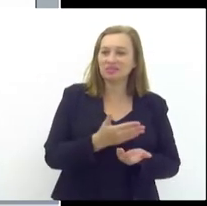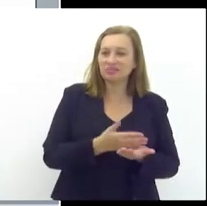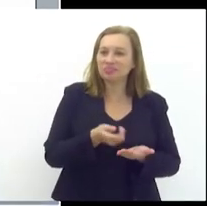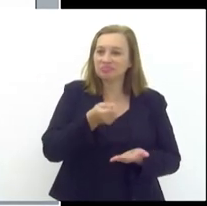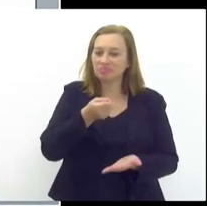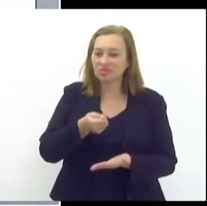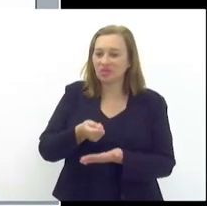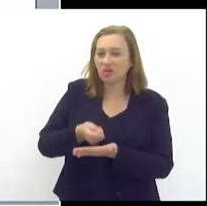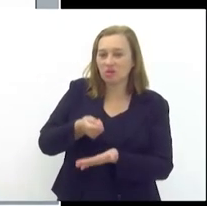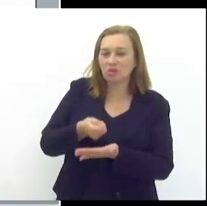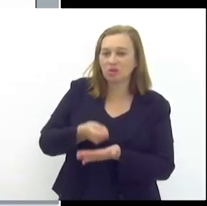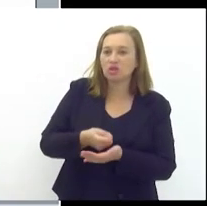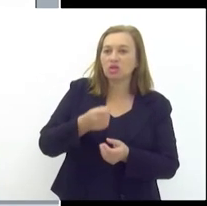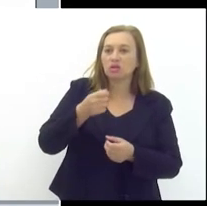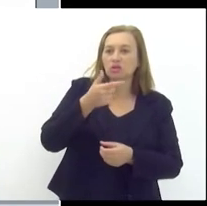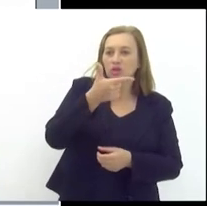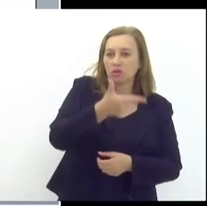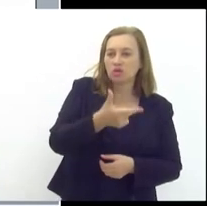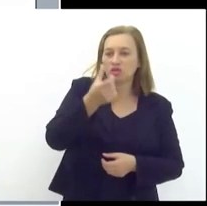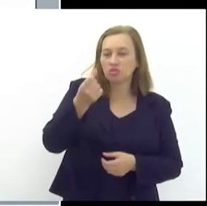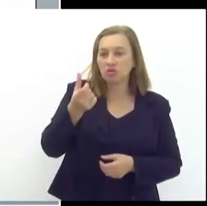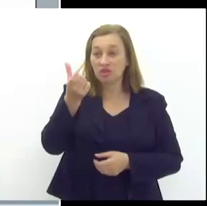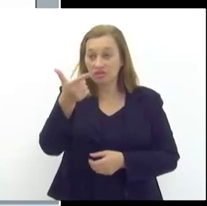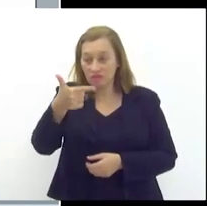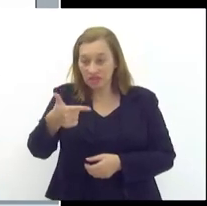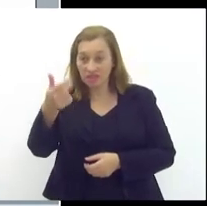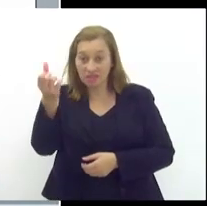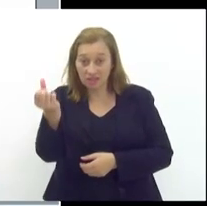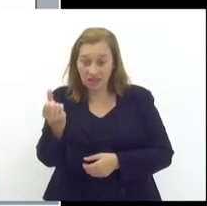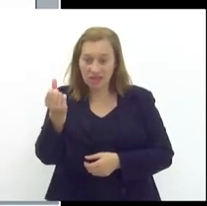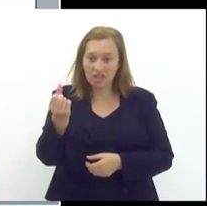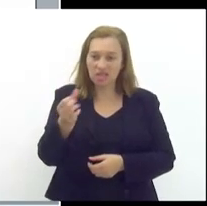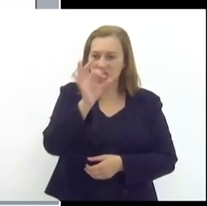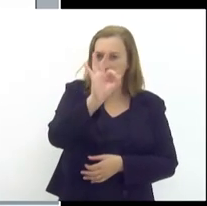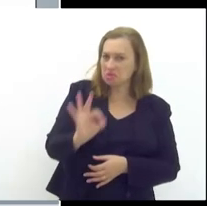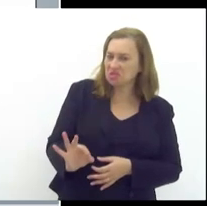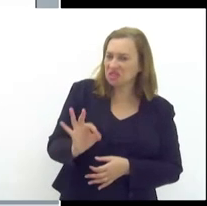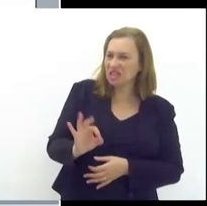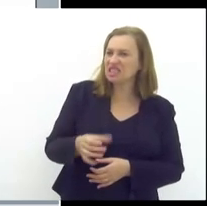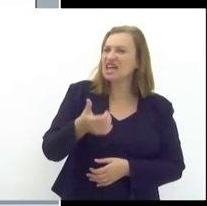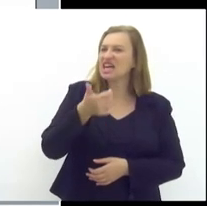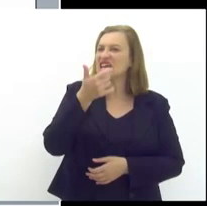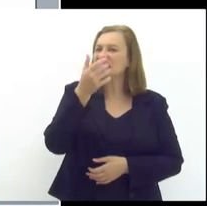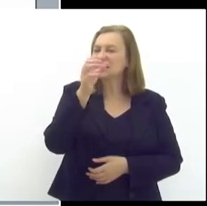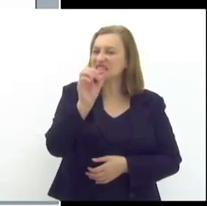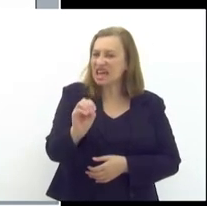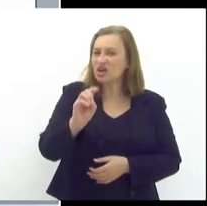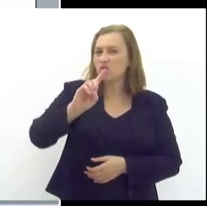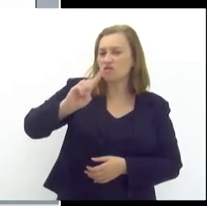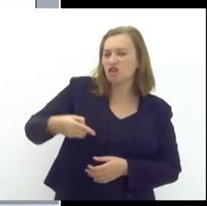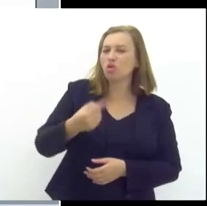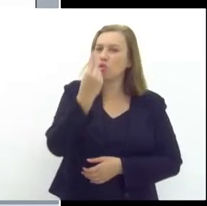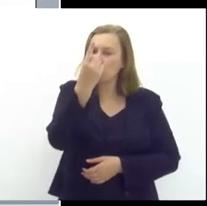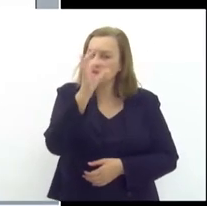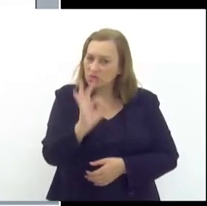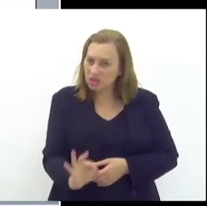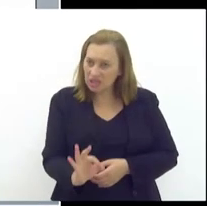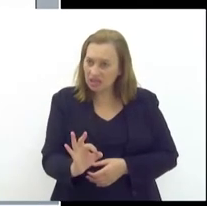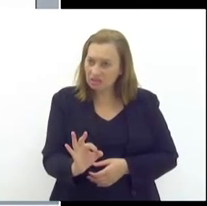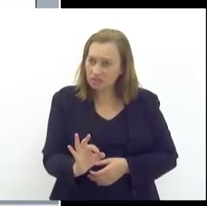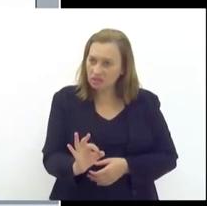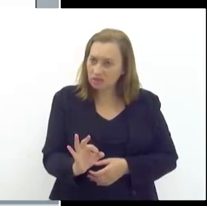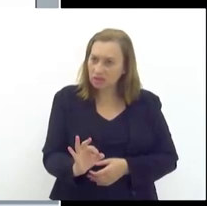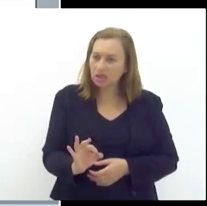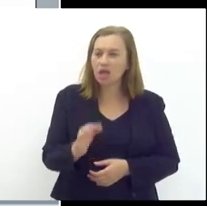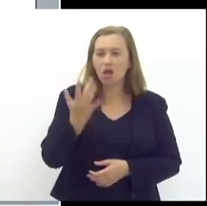cobrança em 2026 com uma alíquota de 0,1% né que deu aqui